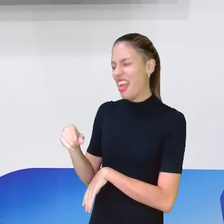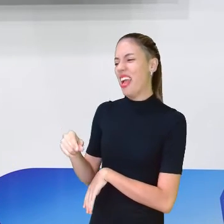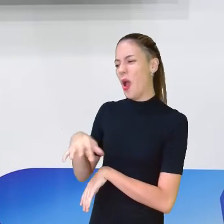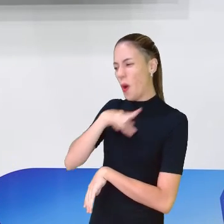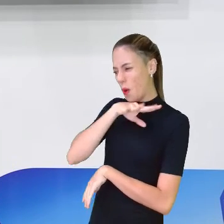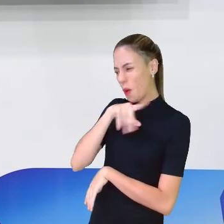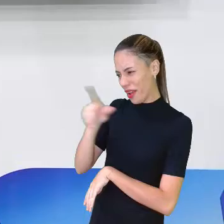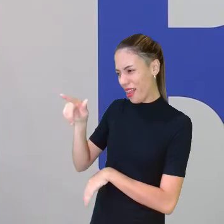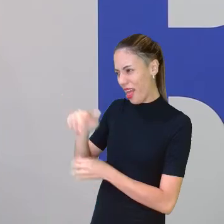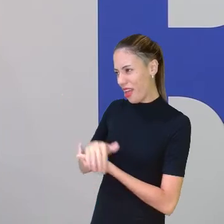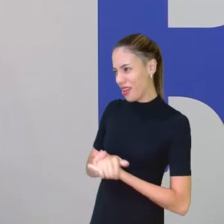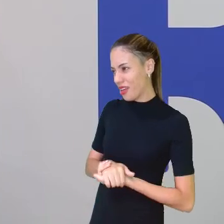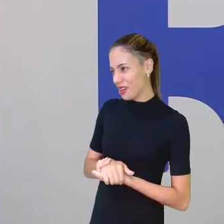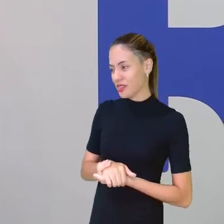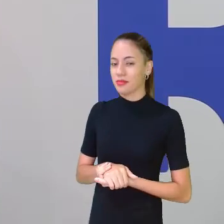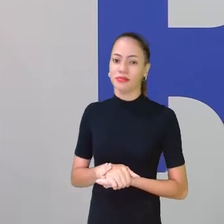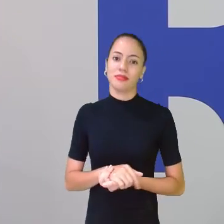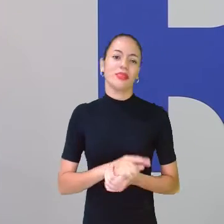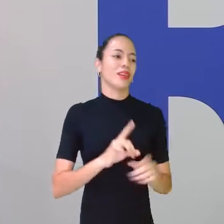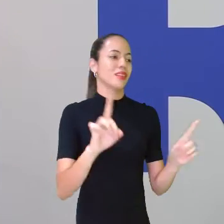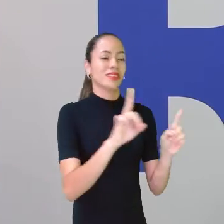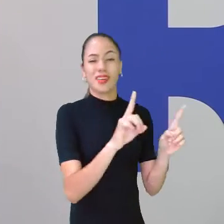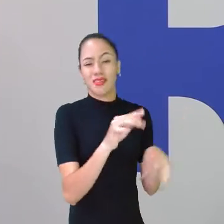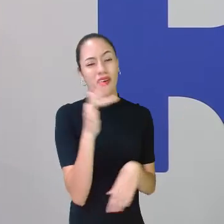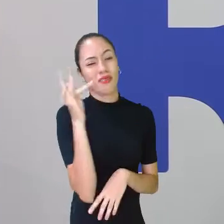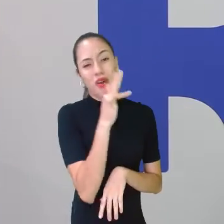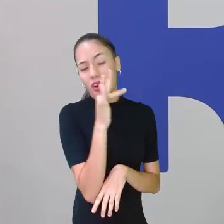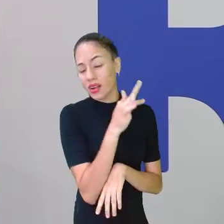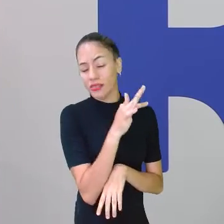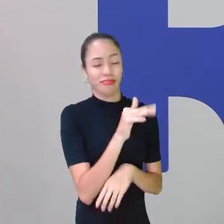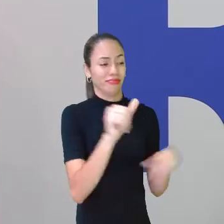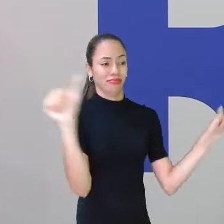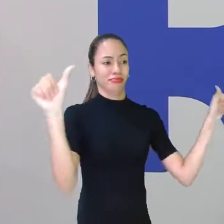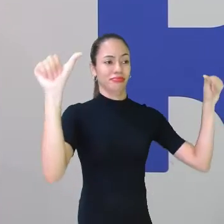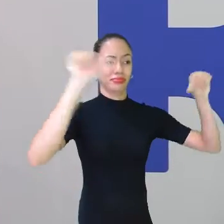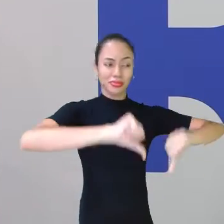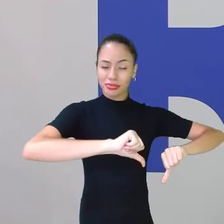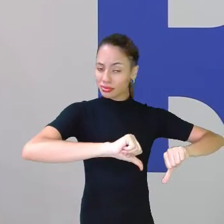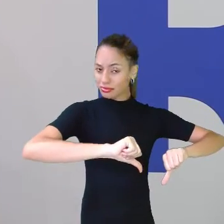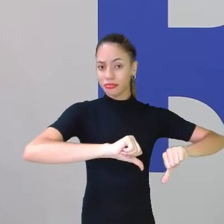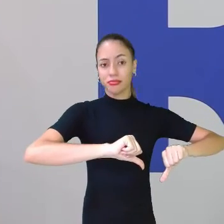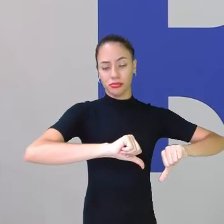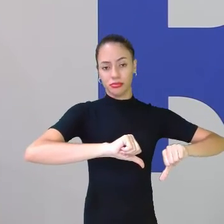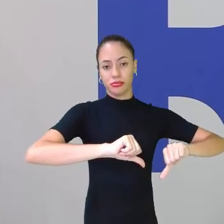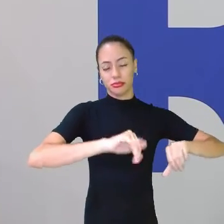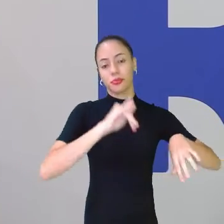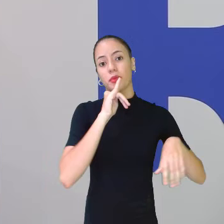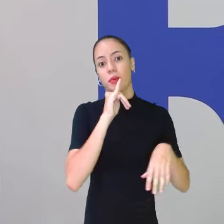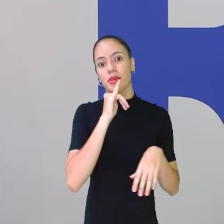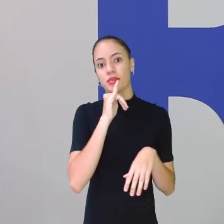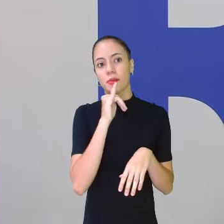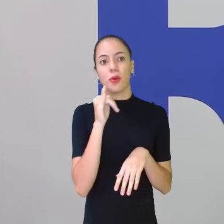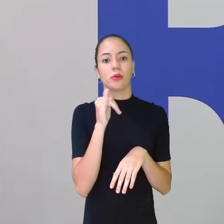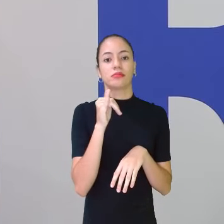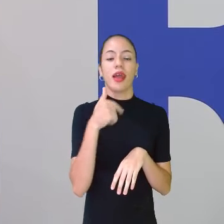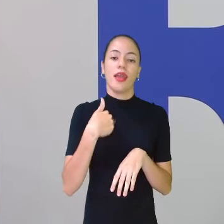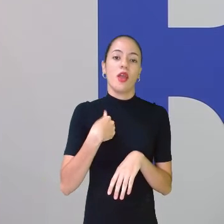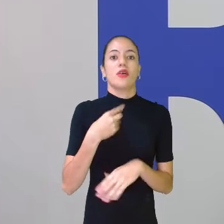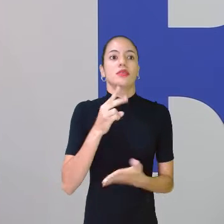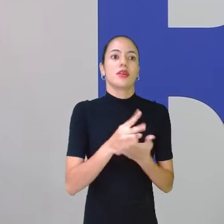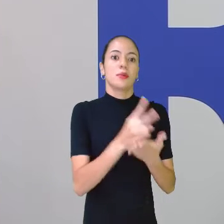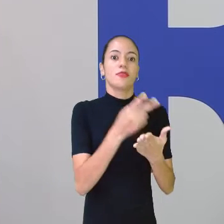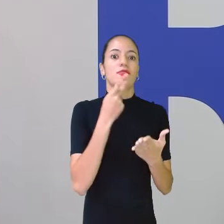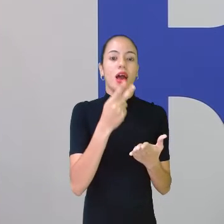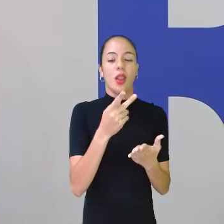leva não, nada, não, né? Não contribui em nada, né? Não contribui em nada, a não ser aquelas pessoas que gostam de viver, feito, eu digo,